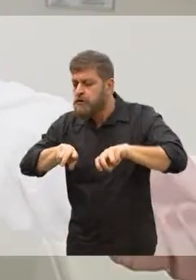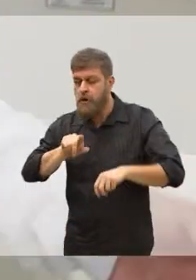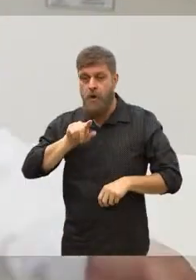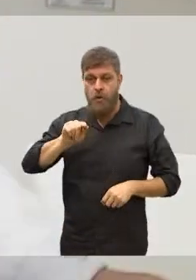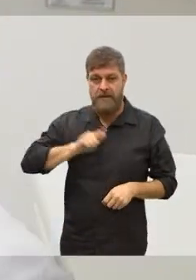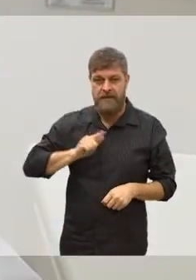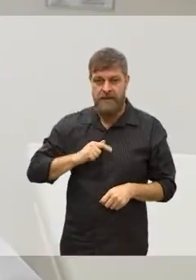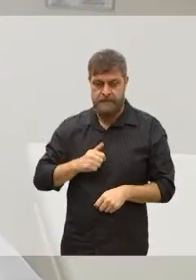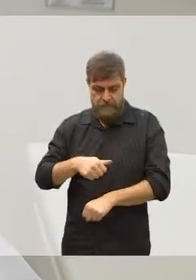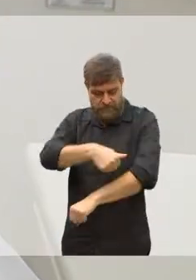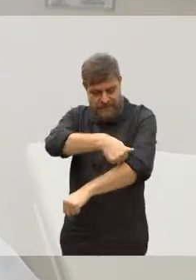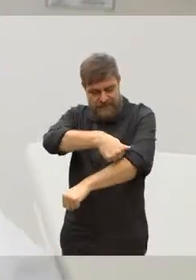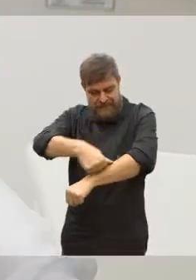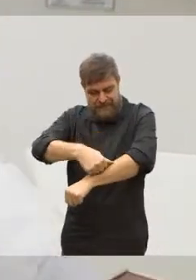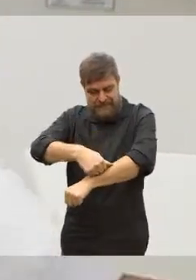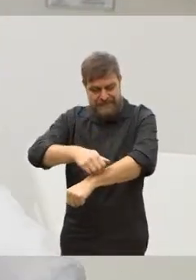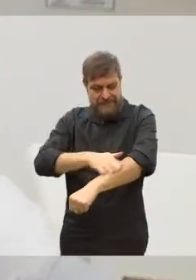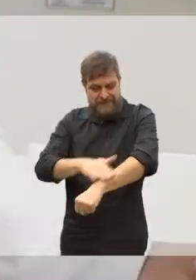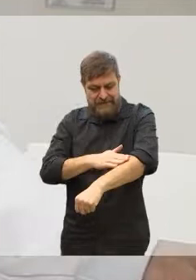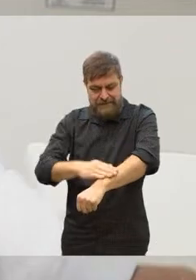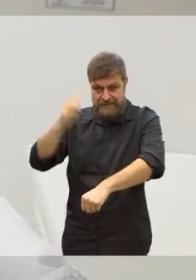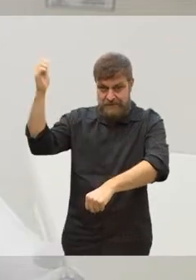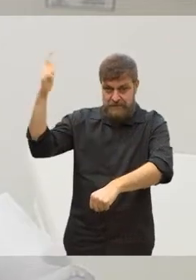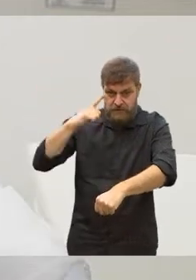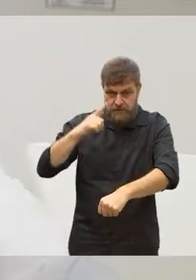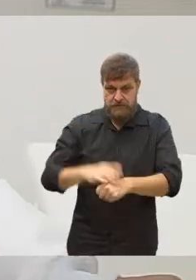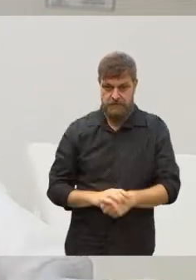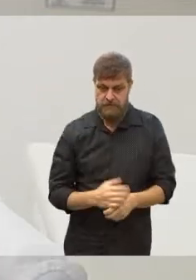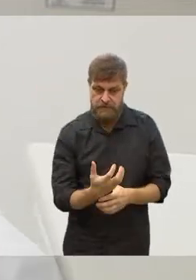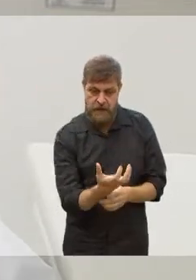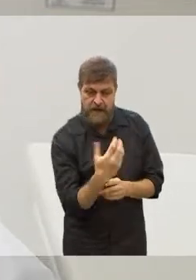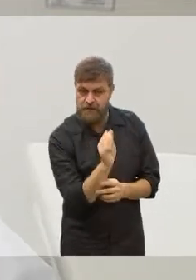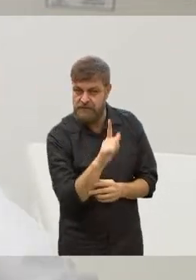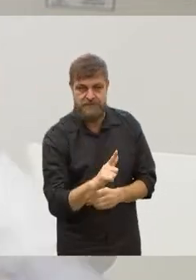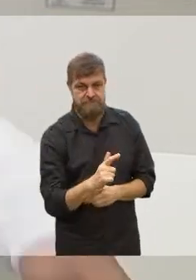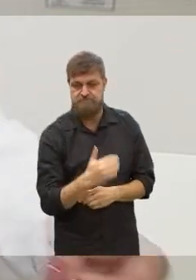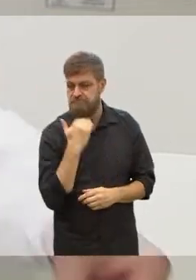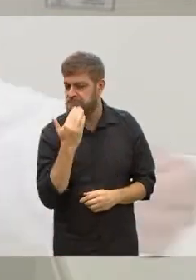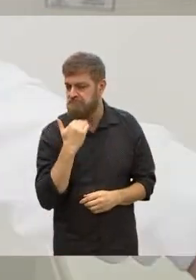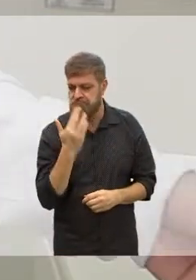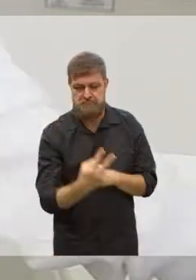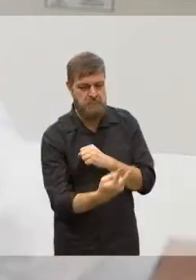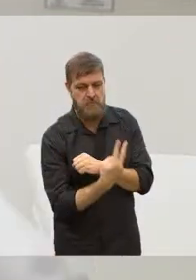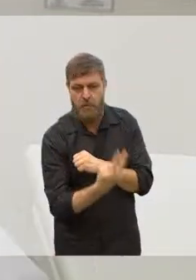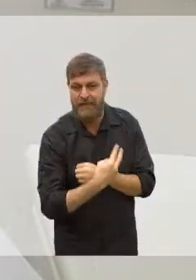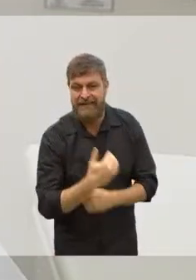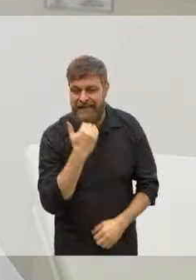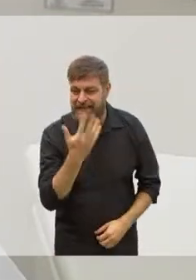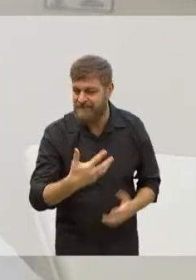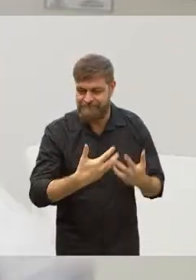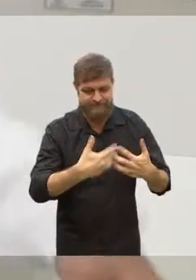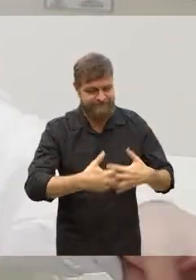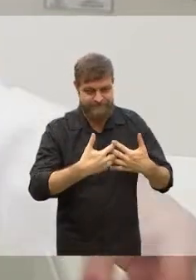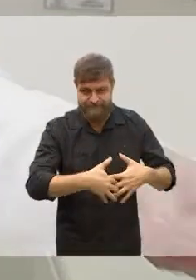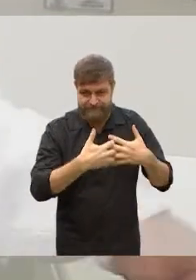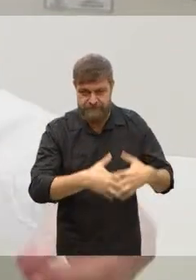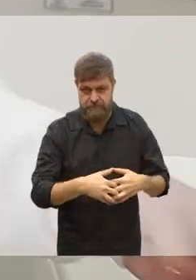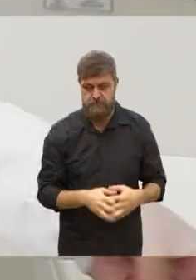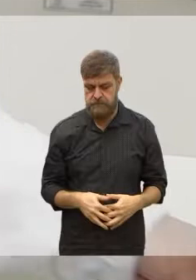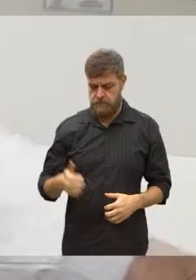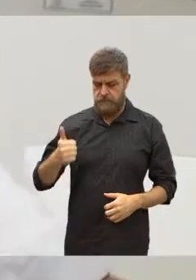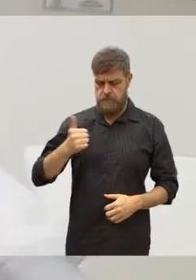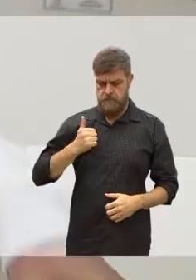os protetores solar, eles não protegem de uma luz, que é a luz azul. Eles não protegem com eficiência. Então, eles